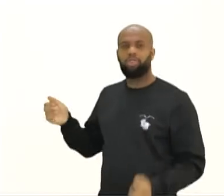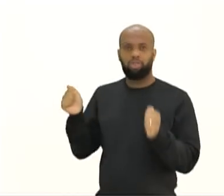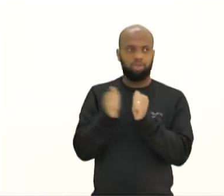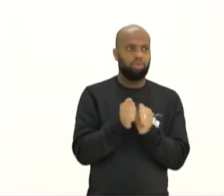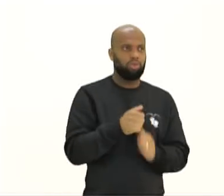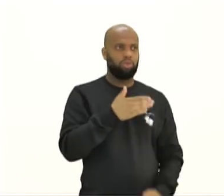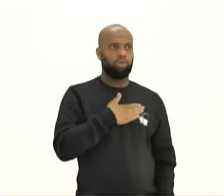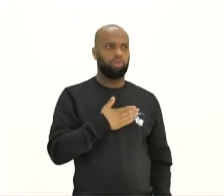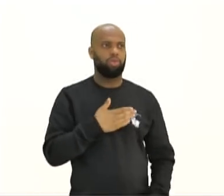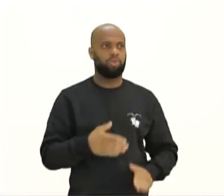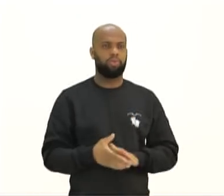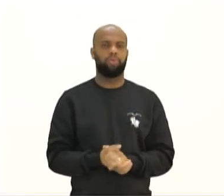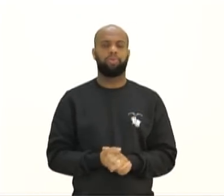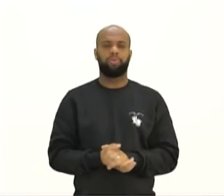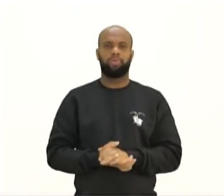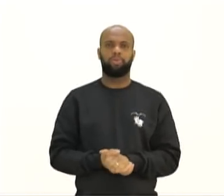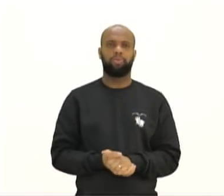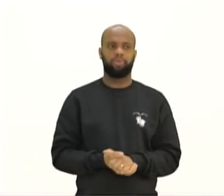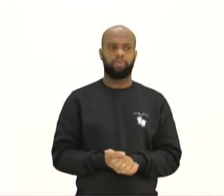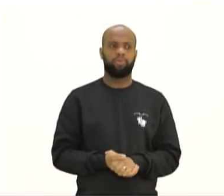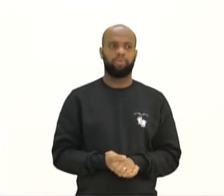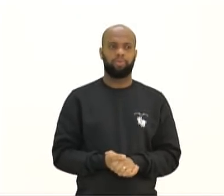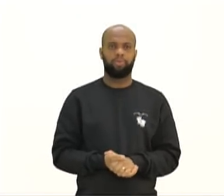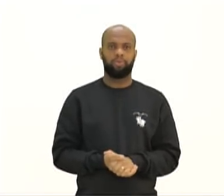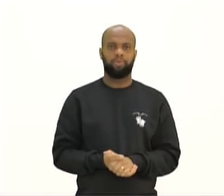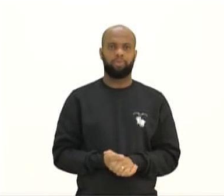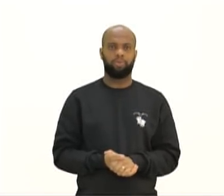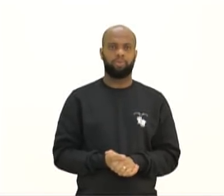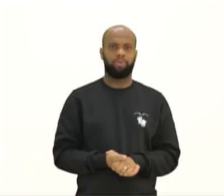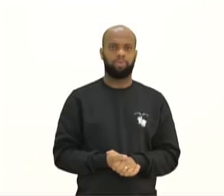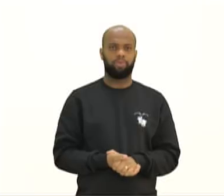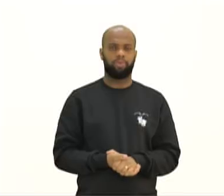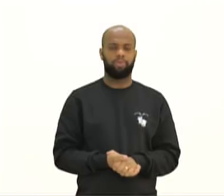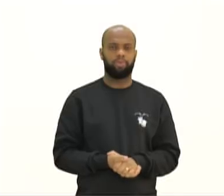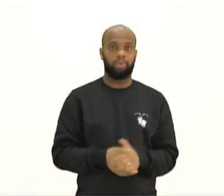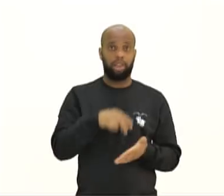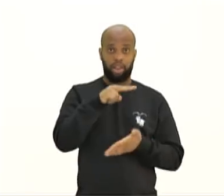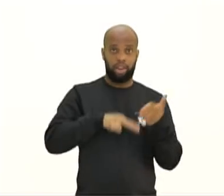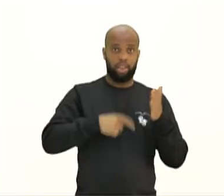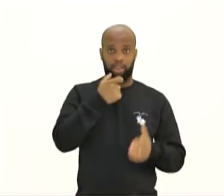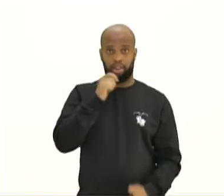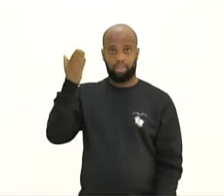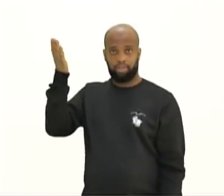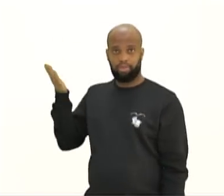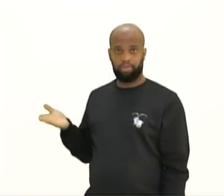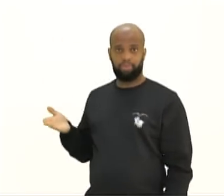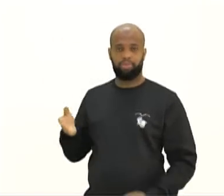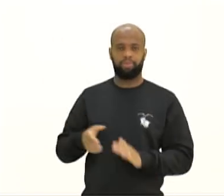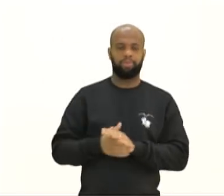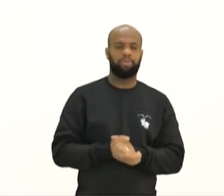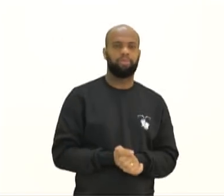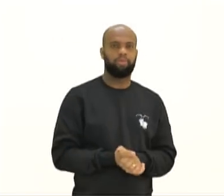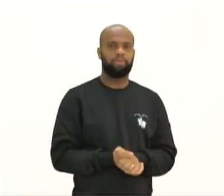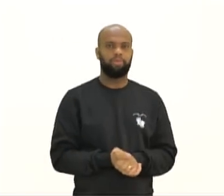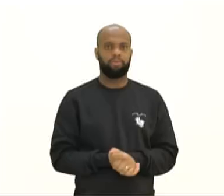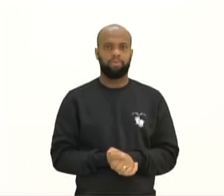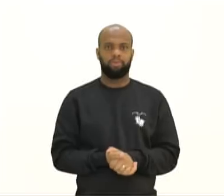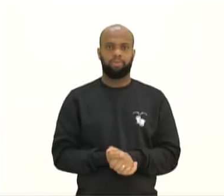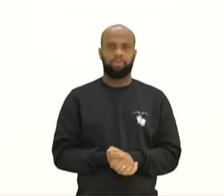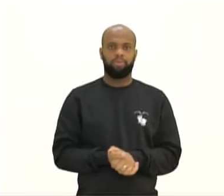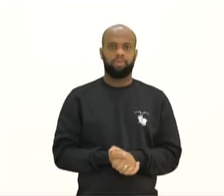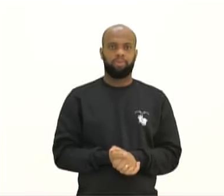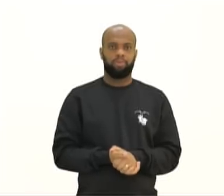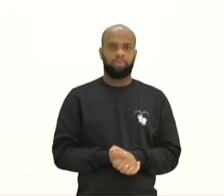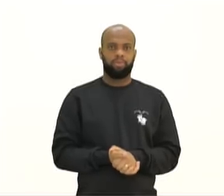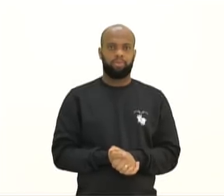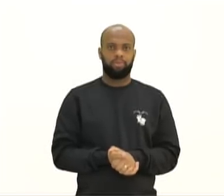Very important people, outstanding, love to be helpful, understand children,